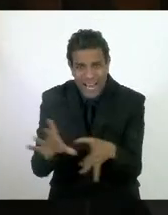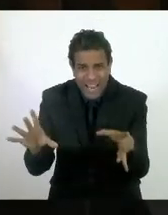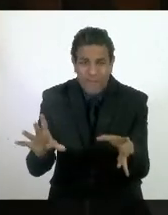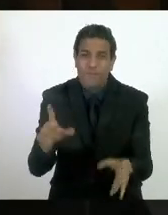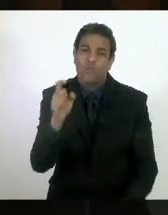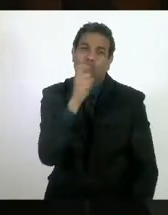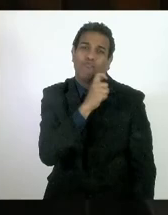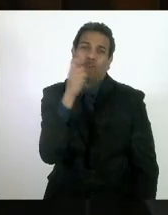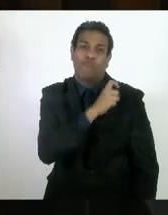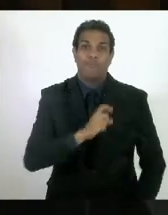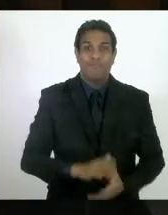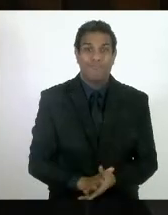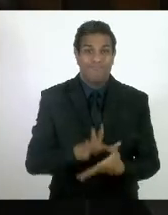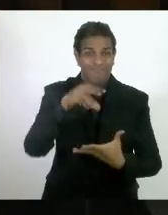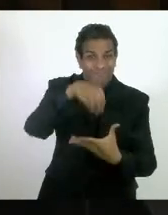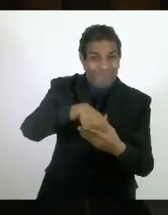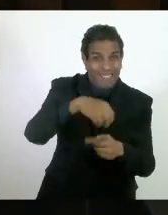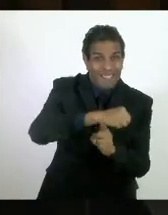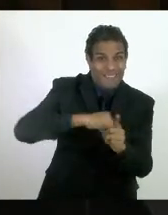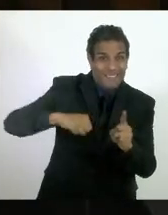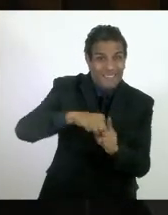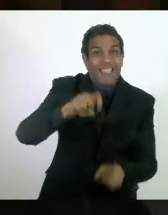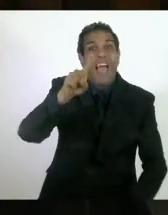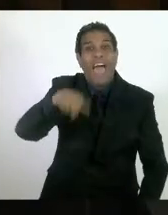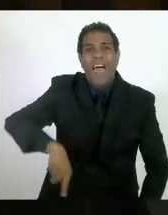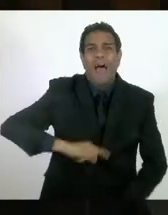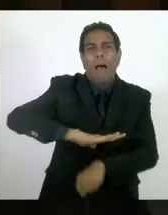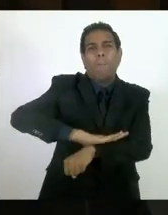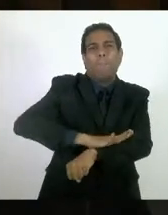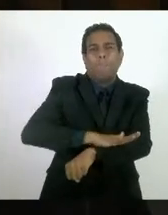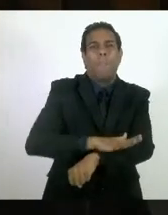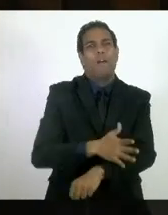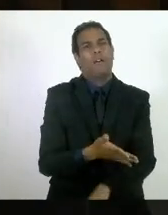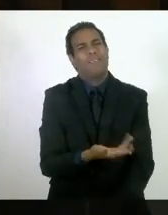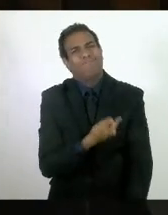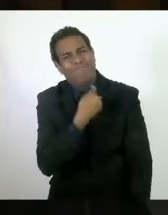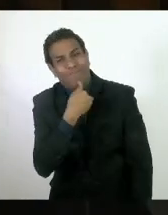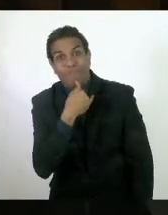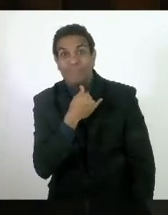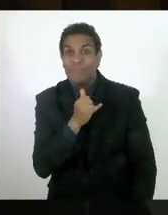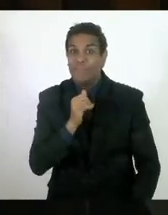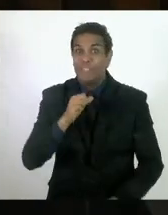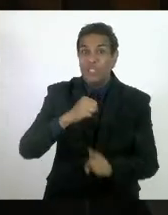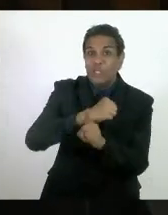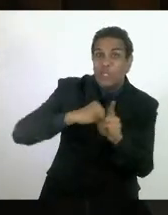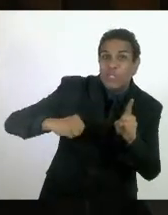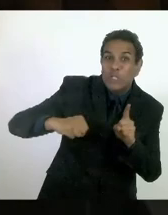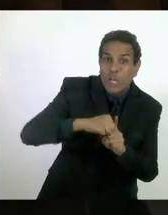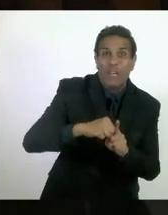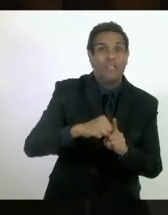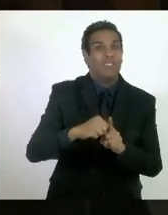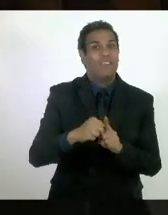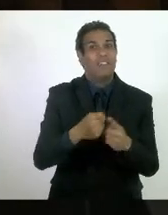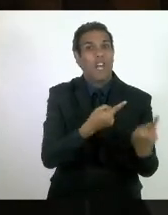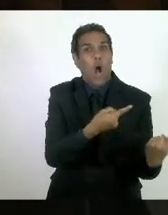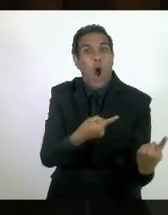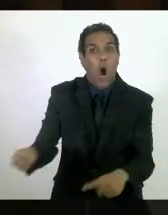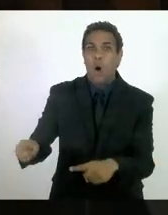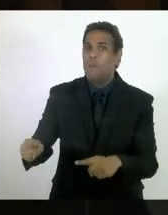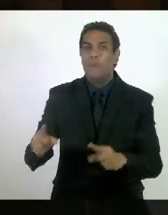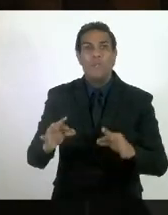Essa sociedade é extremamente racista a Essa sociedade é homofóbica